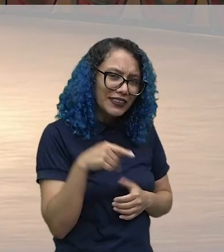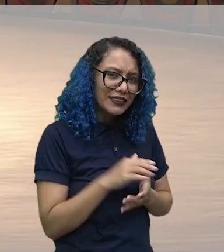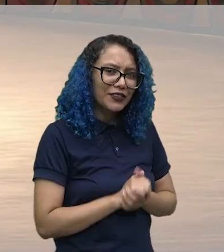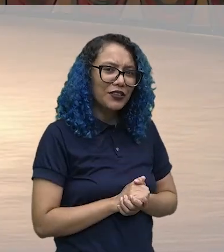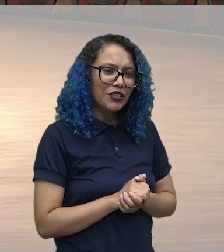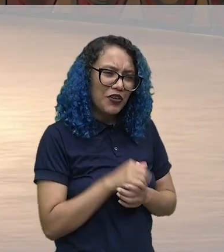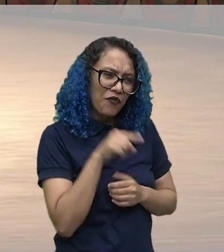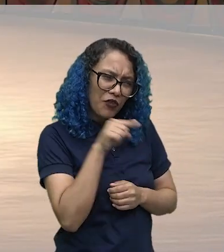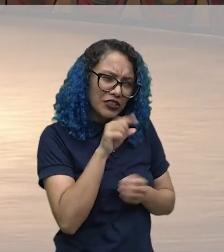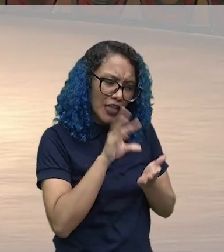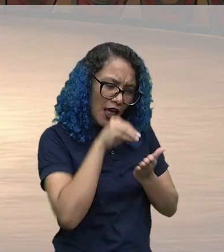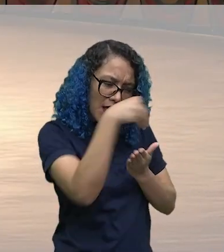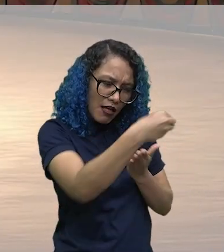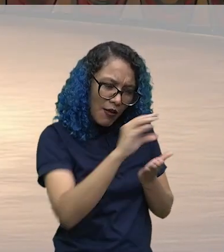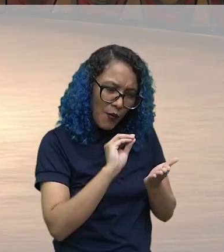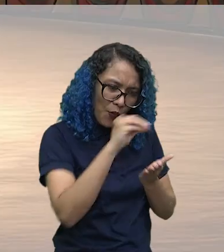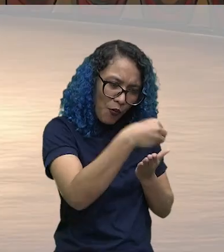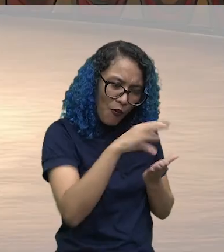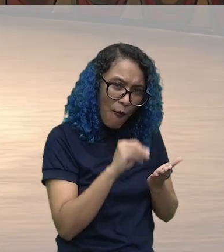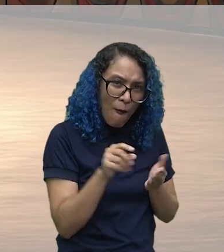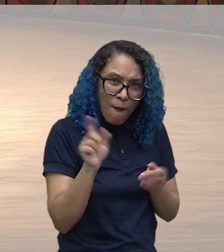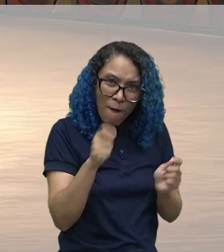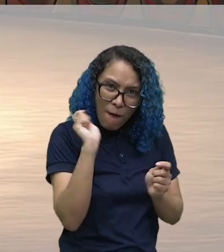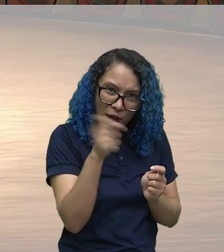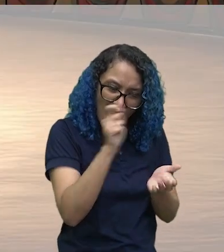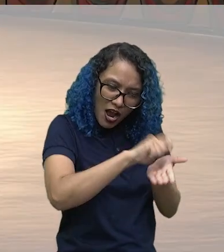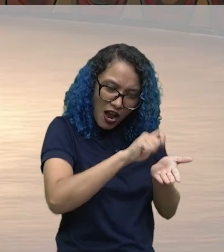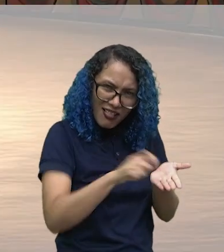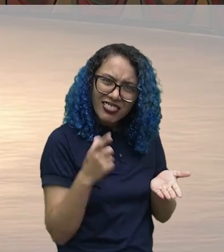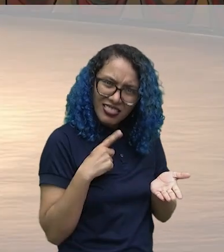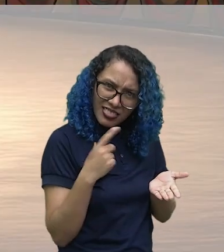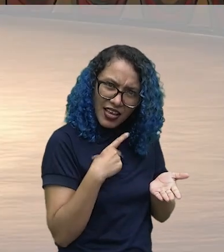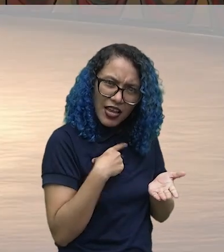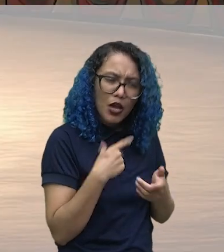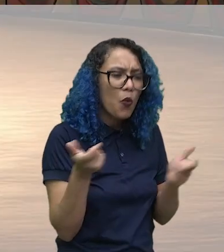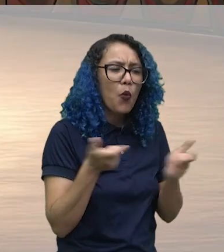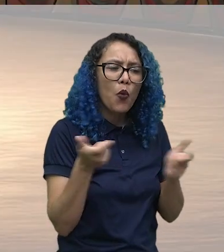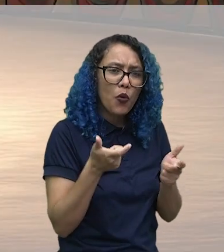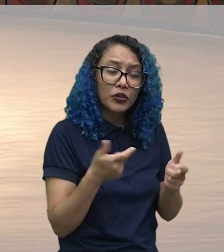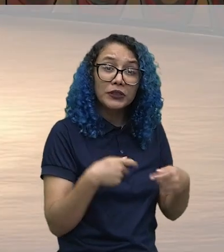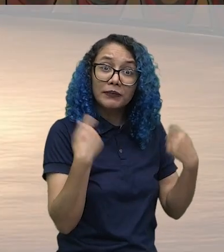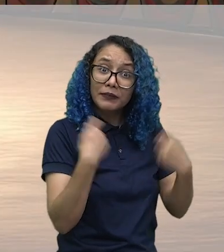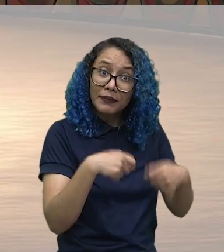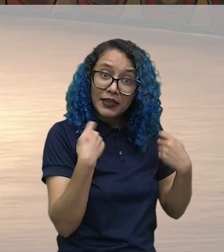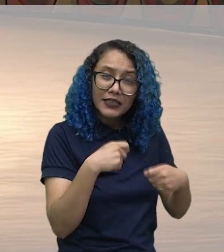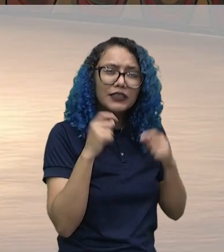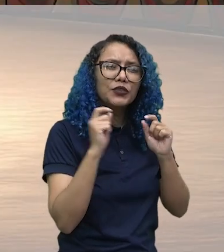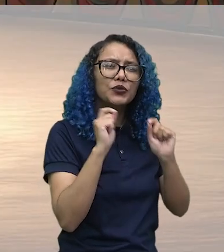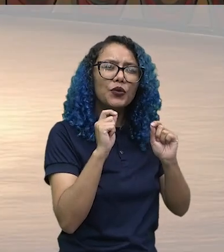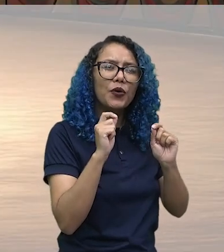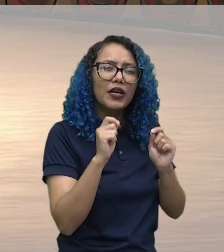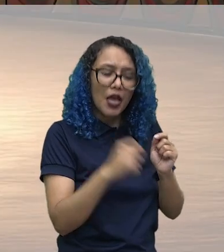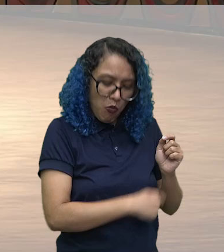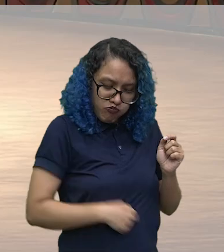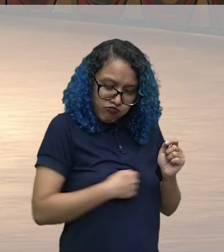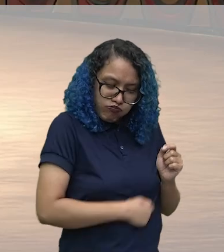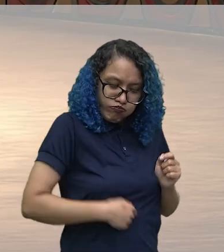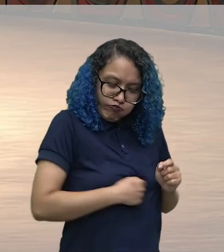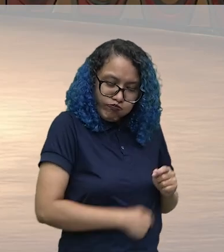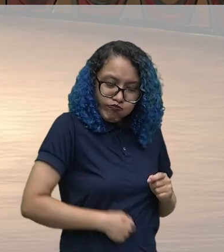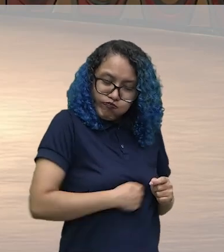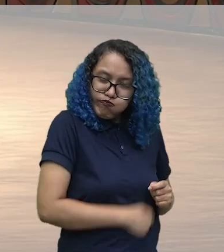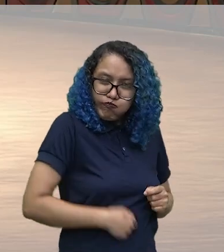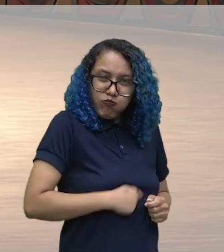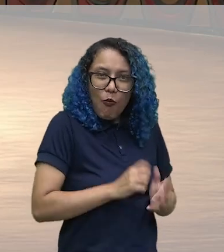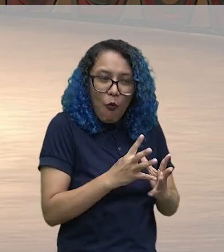Mestre, você tem um bloco de anotações mágico, professor? Onde ele está? Eu preciso que ele apague a memória